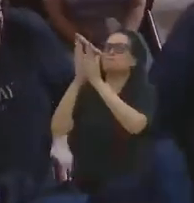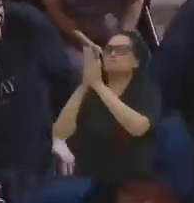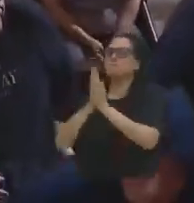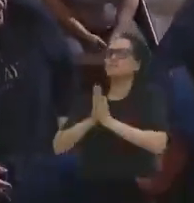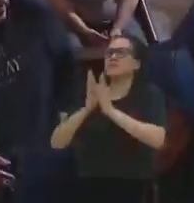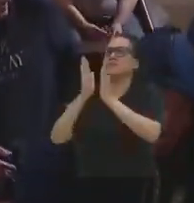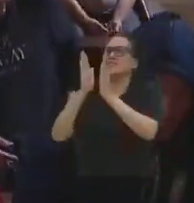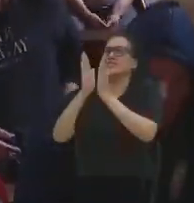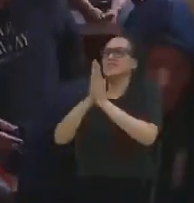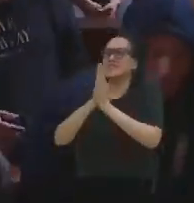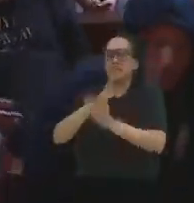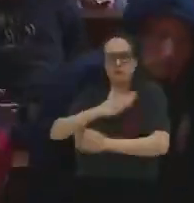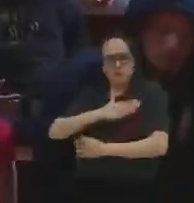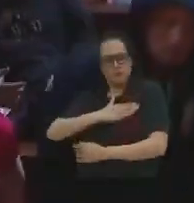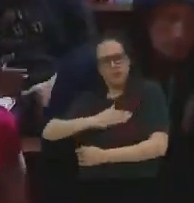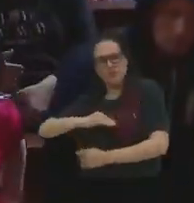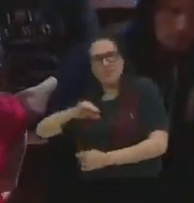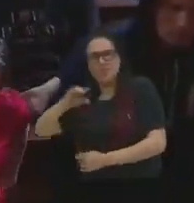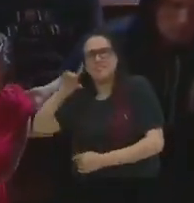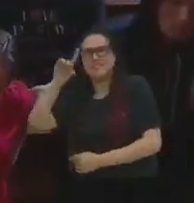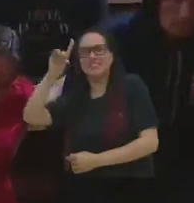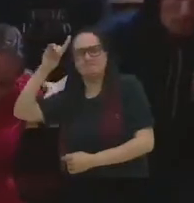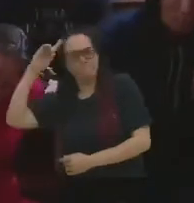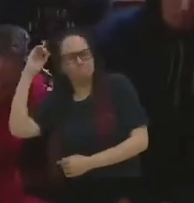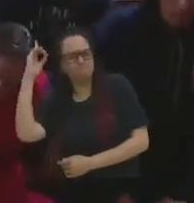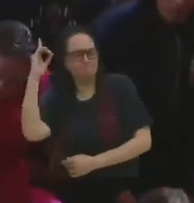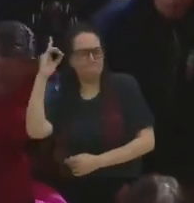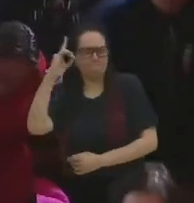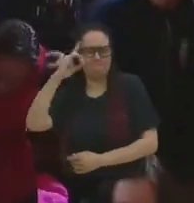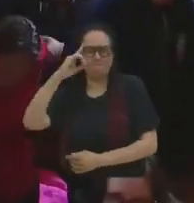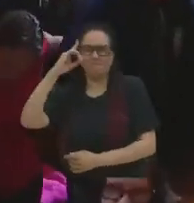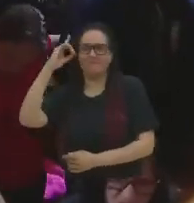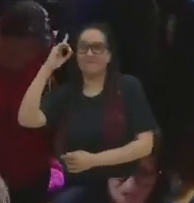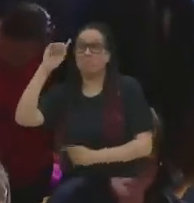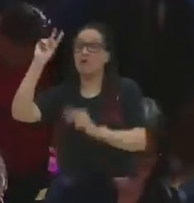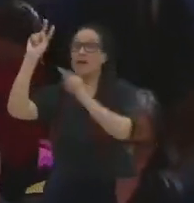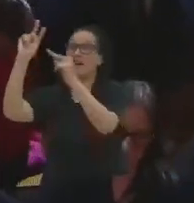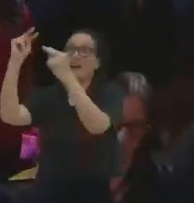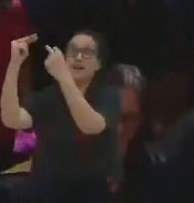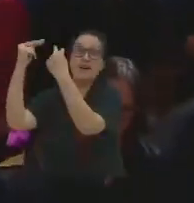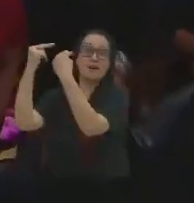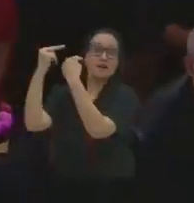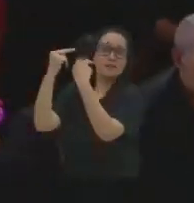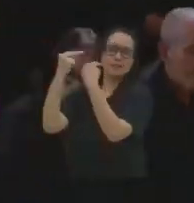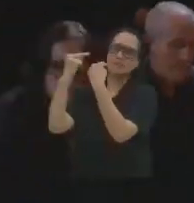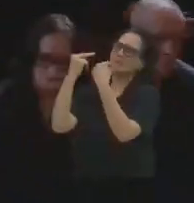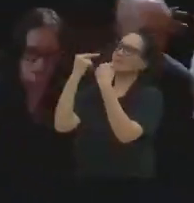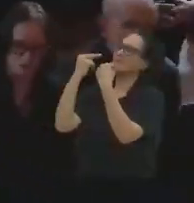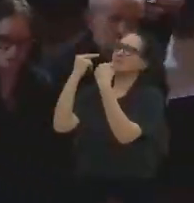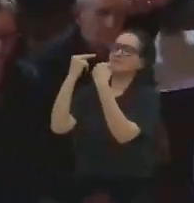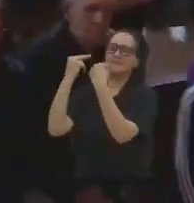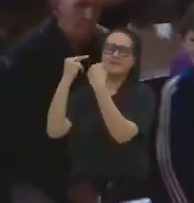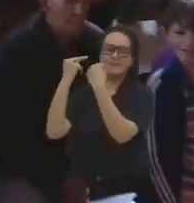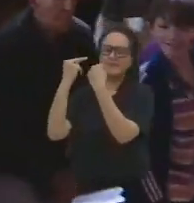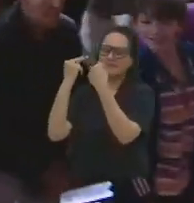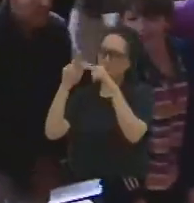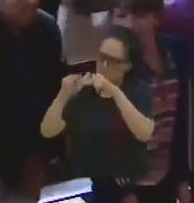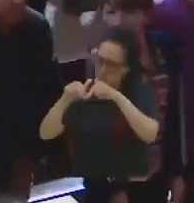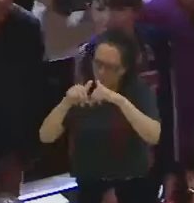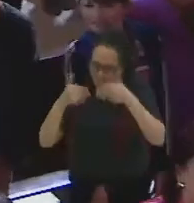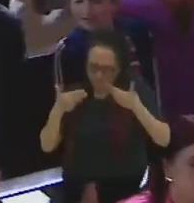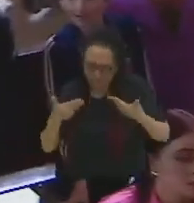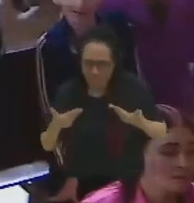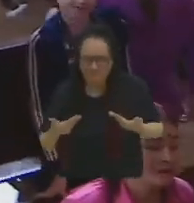de Davi, ele me escutou. Por isso estou